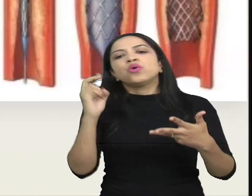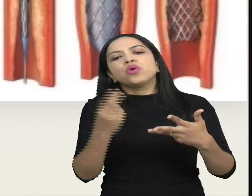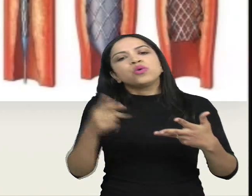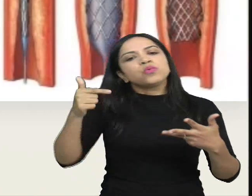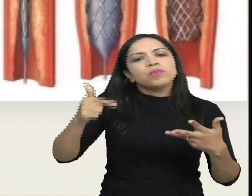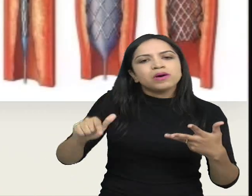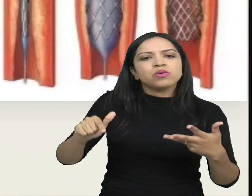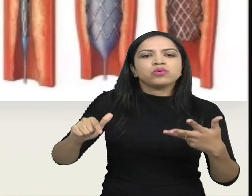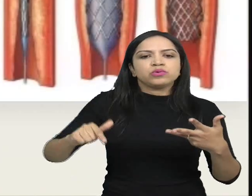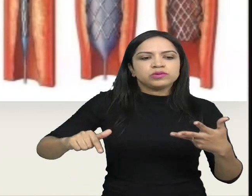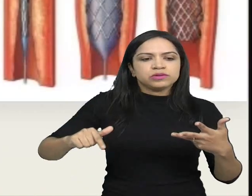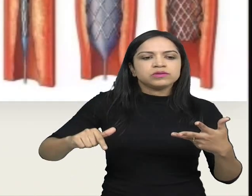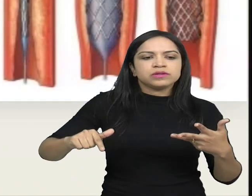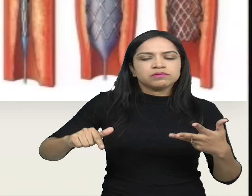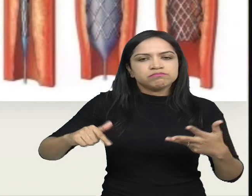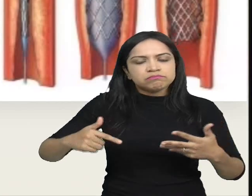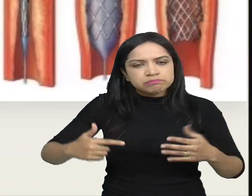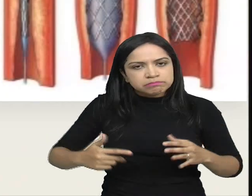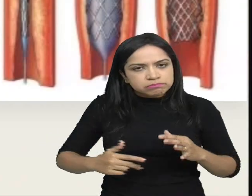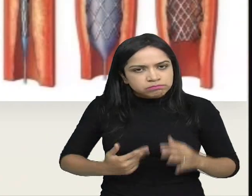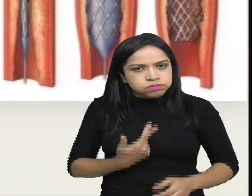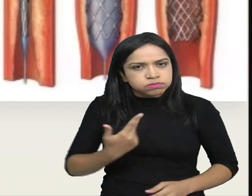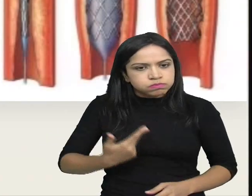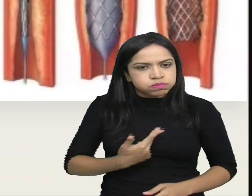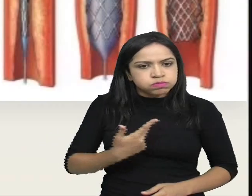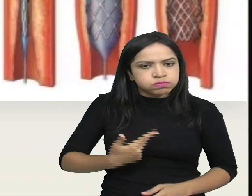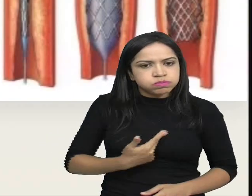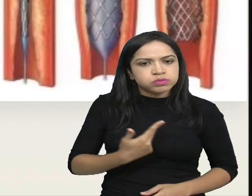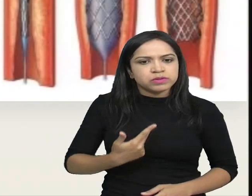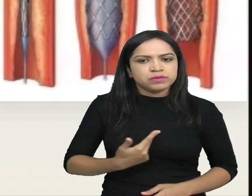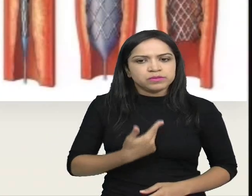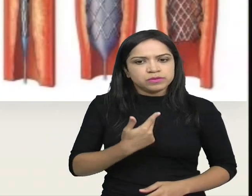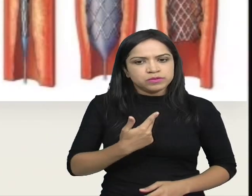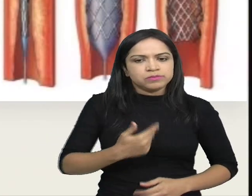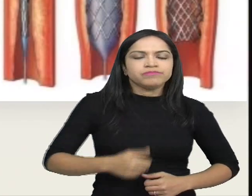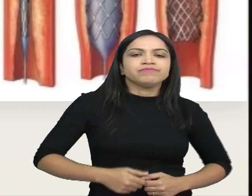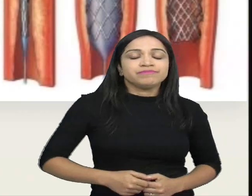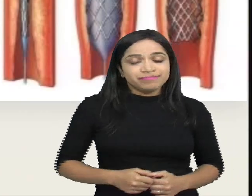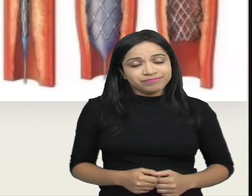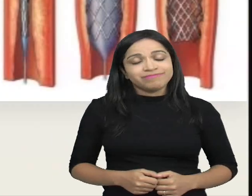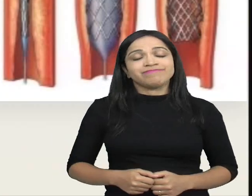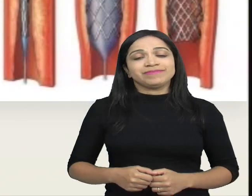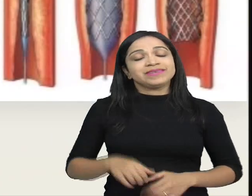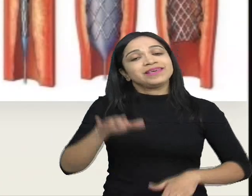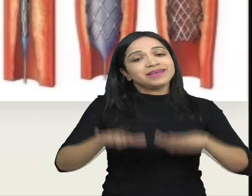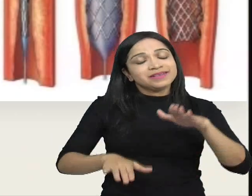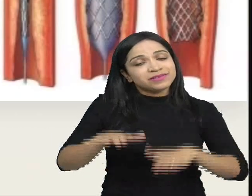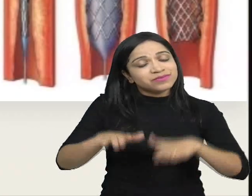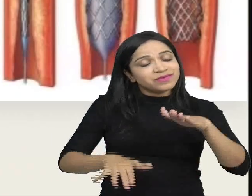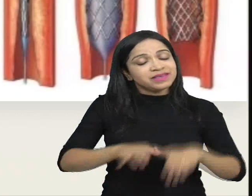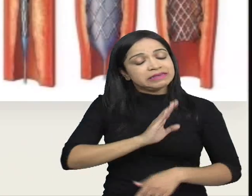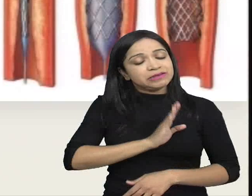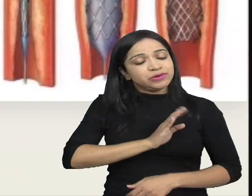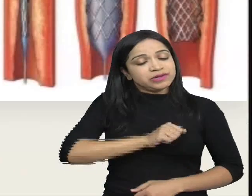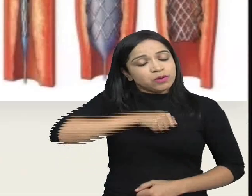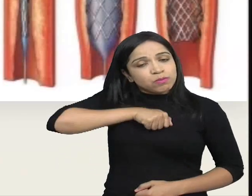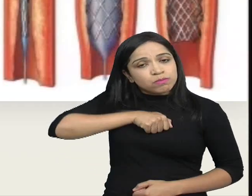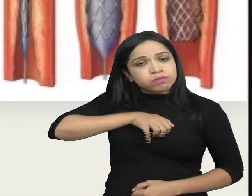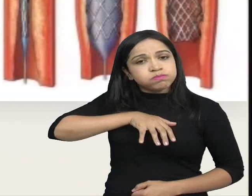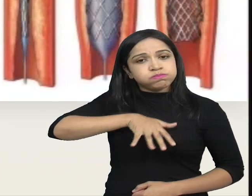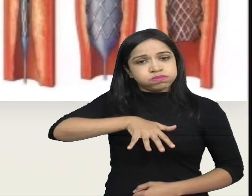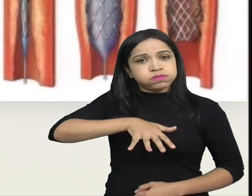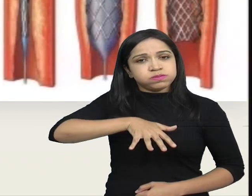quantidade de doença dessa rede de artérias do coração é tão grande que não é possível tratar